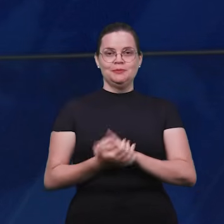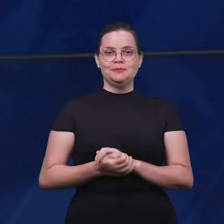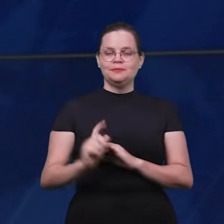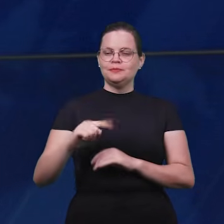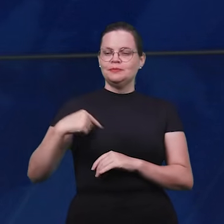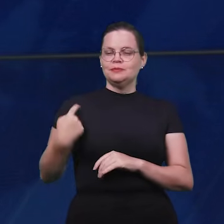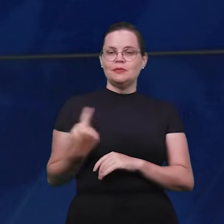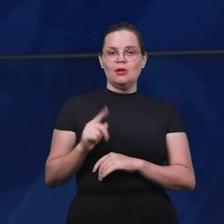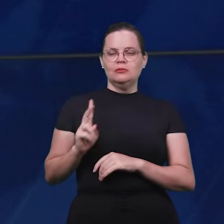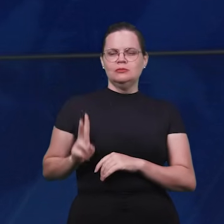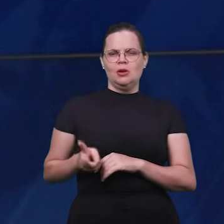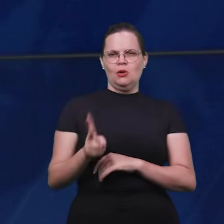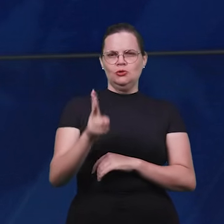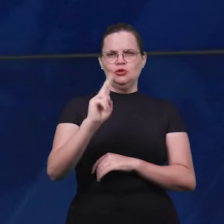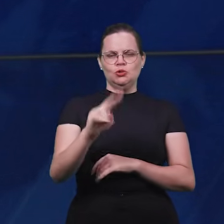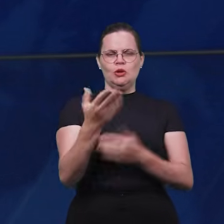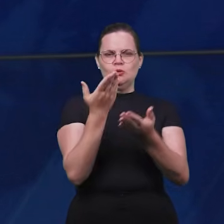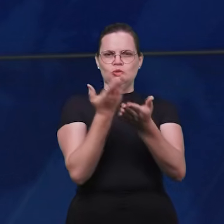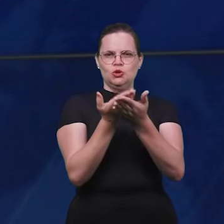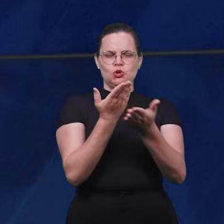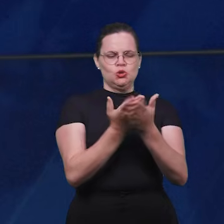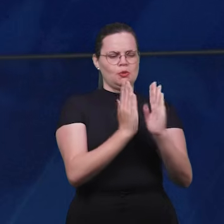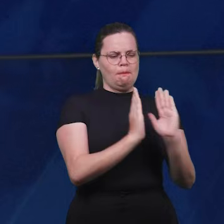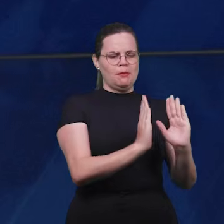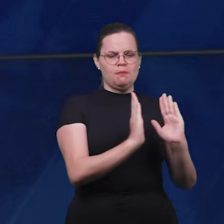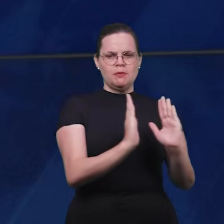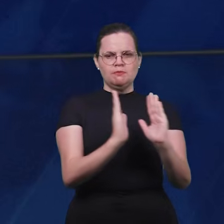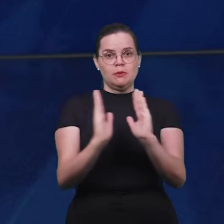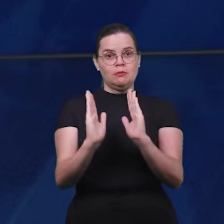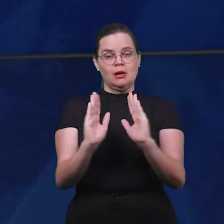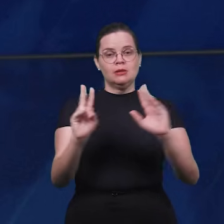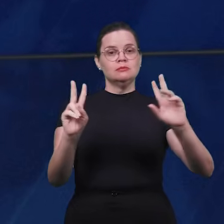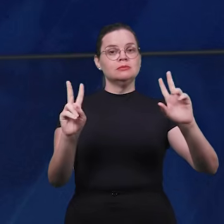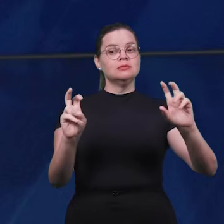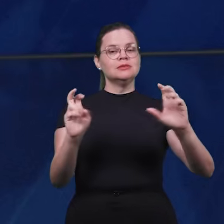dando continuidade a uma série de estudos sobre Jesus Cristo